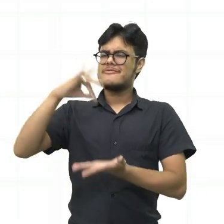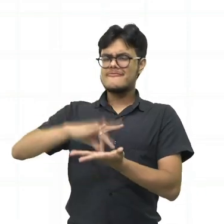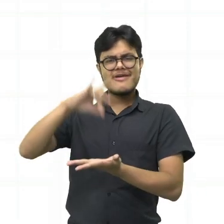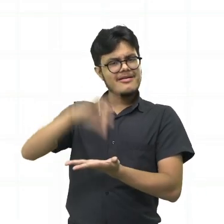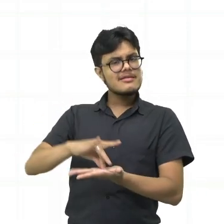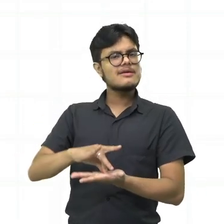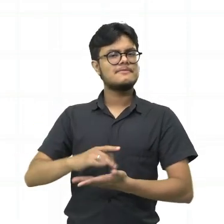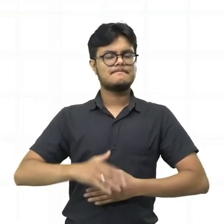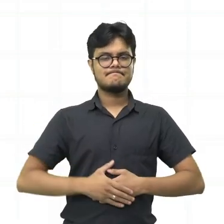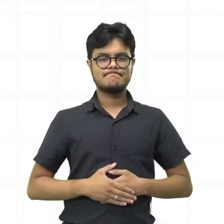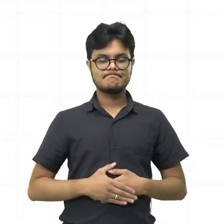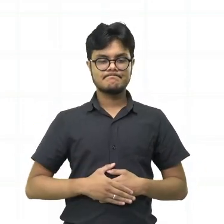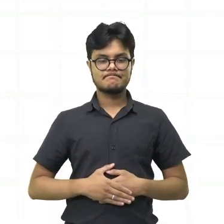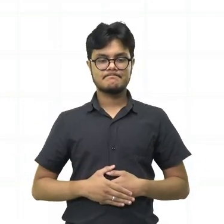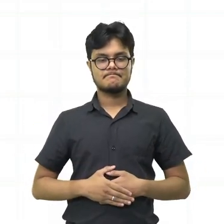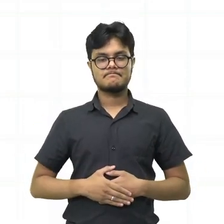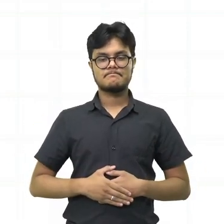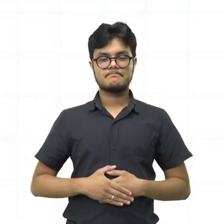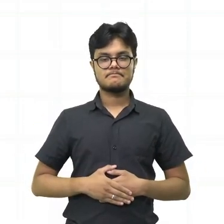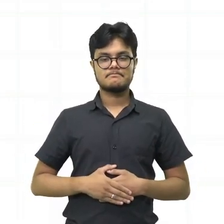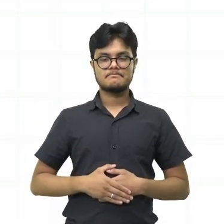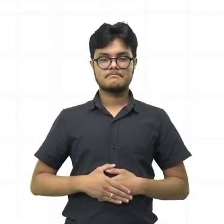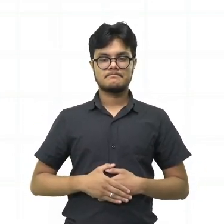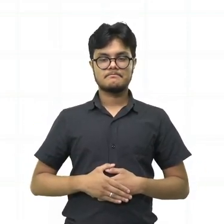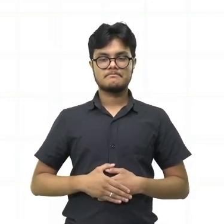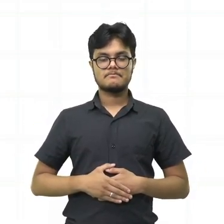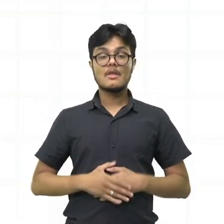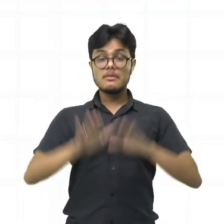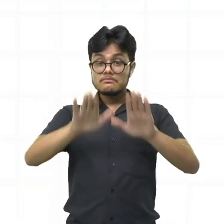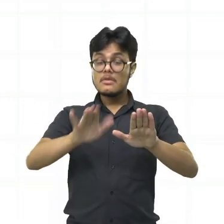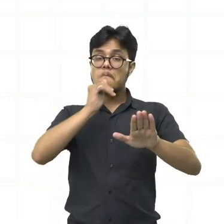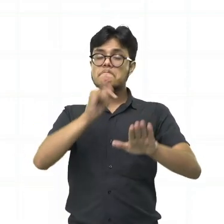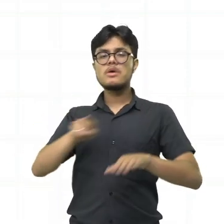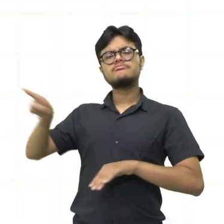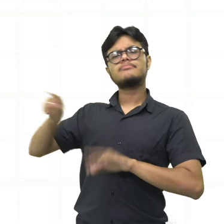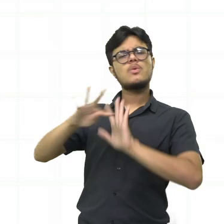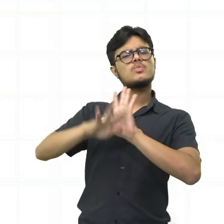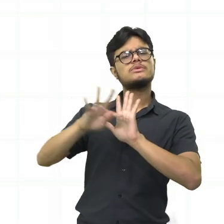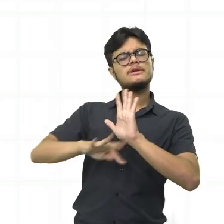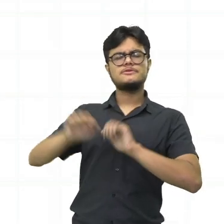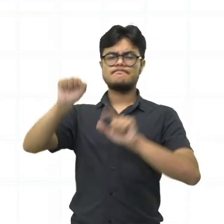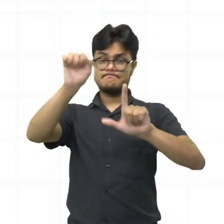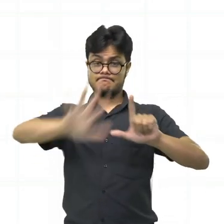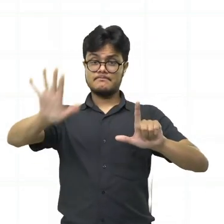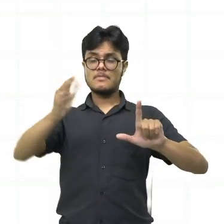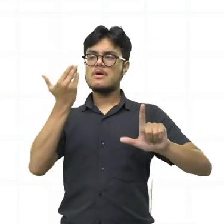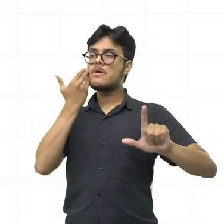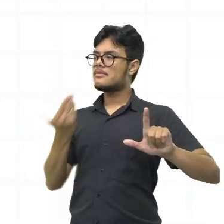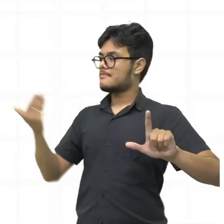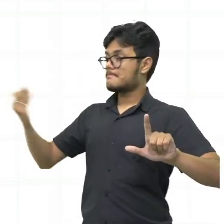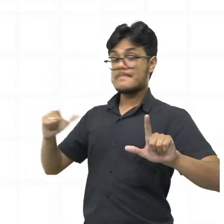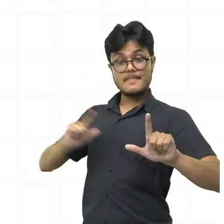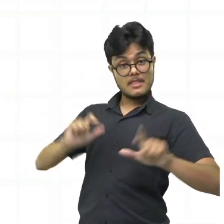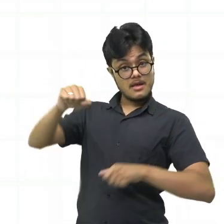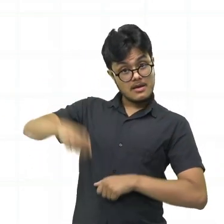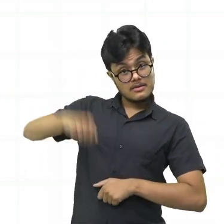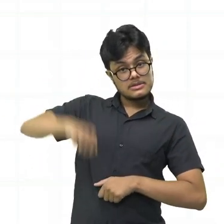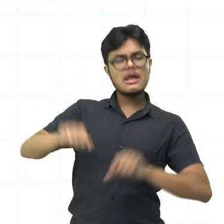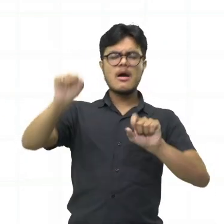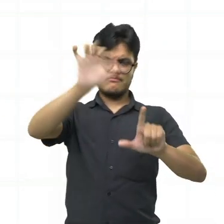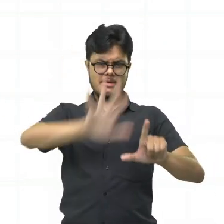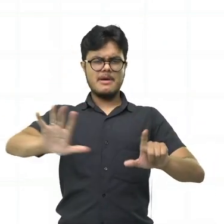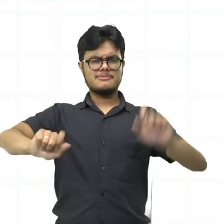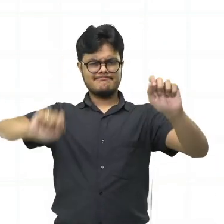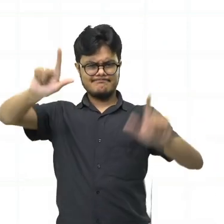alguém. Mesmo sem saber para quem. Então vejam que nós temos aí, né, uma